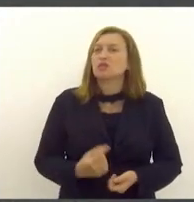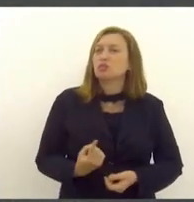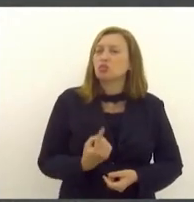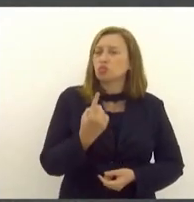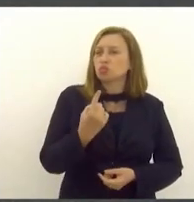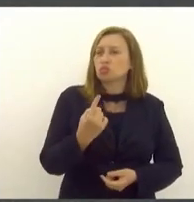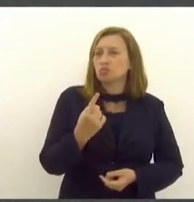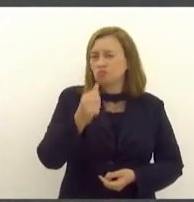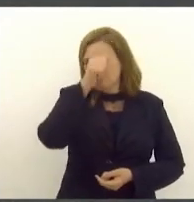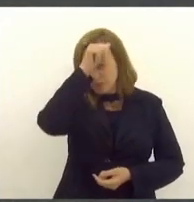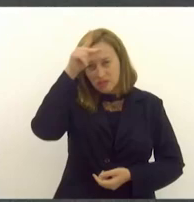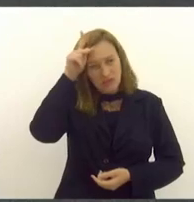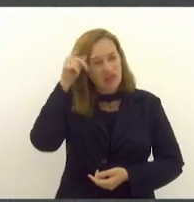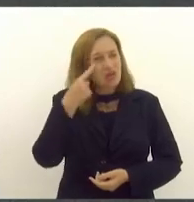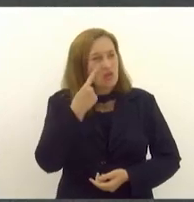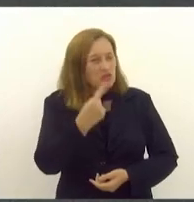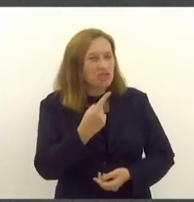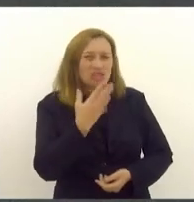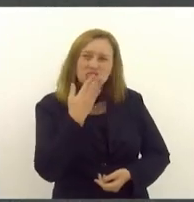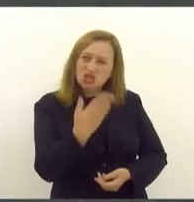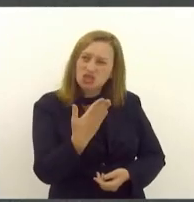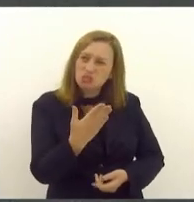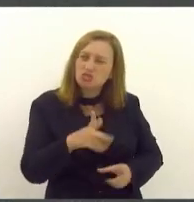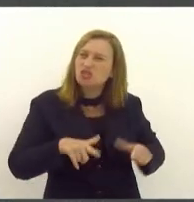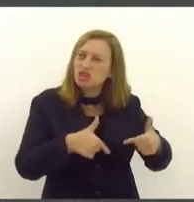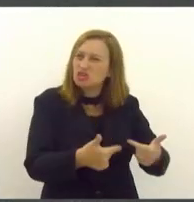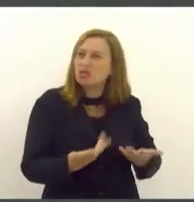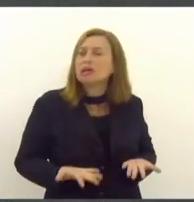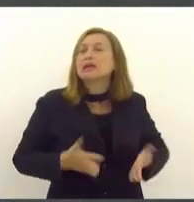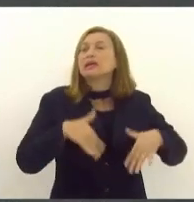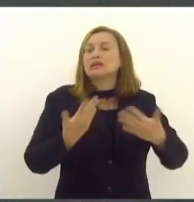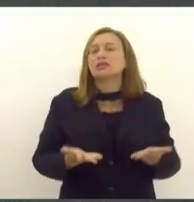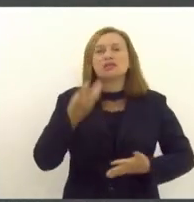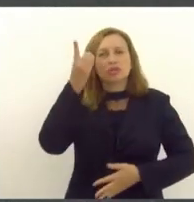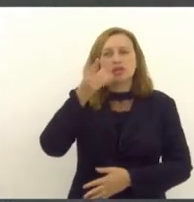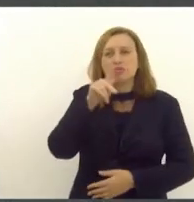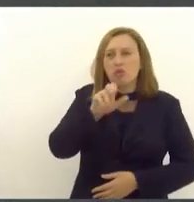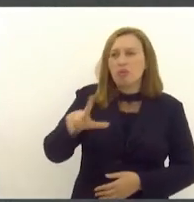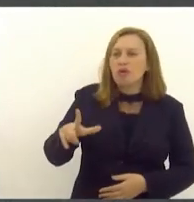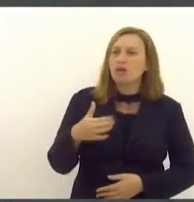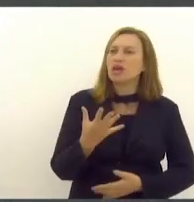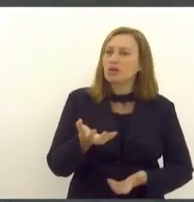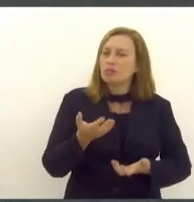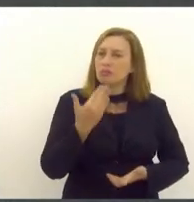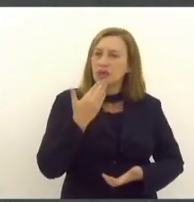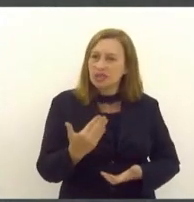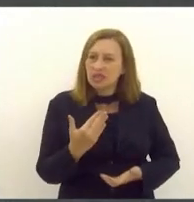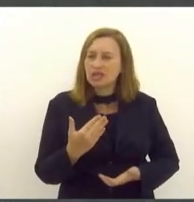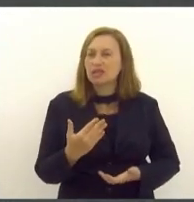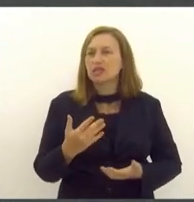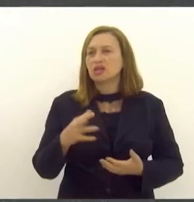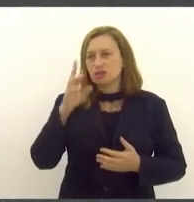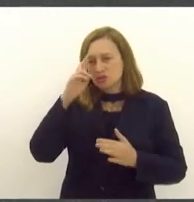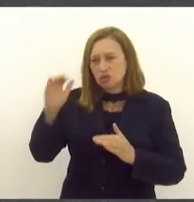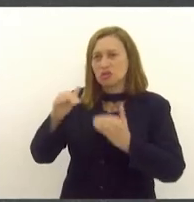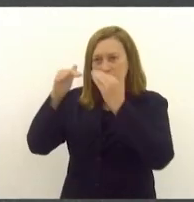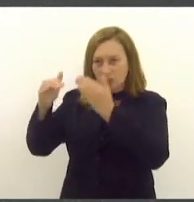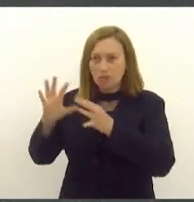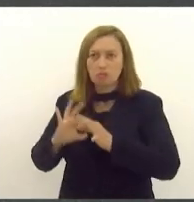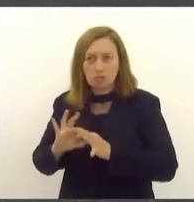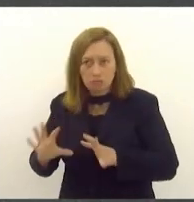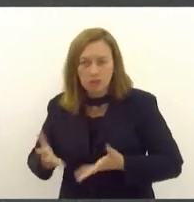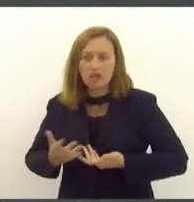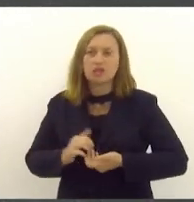prefeito olhando esse tipo de ação então Deputado pobre eu quero sugerir aqui se vossa excelência me permite